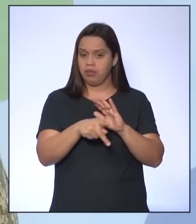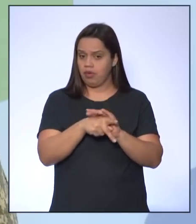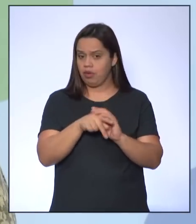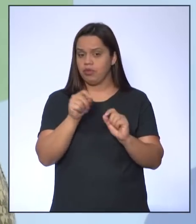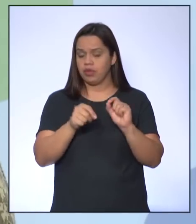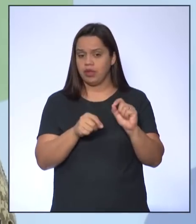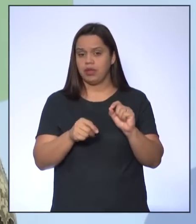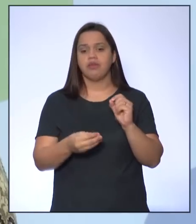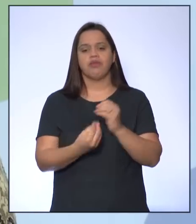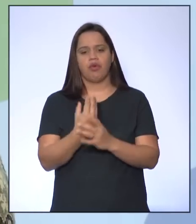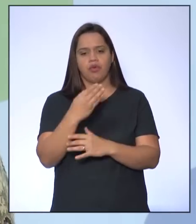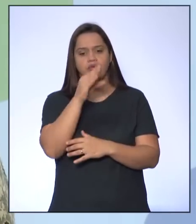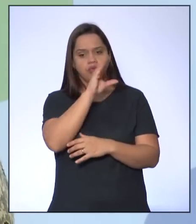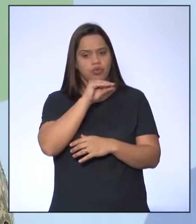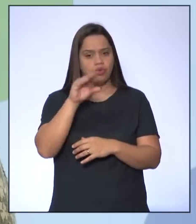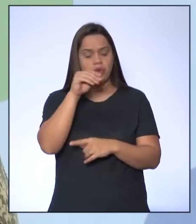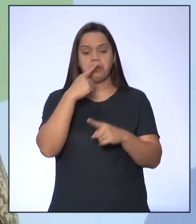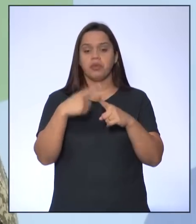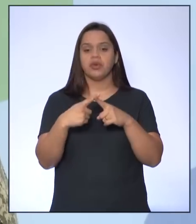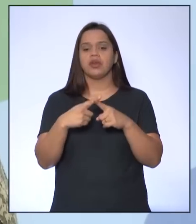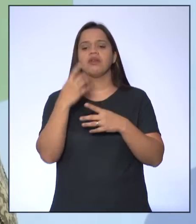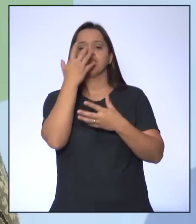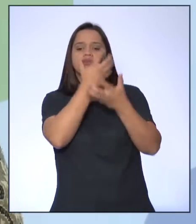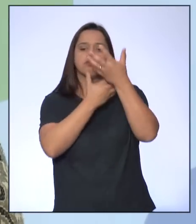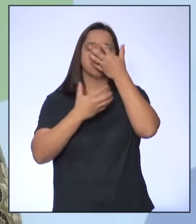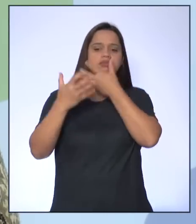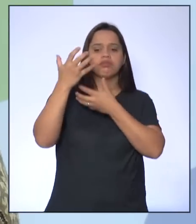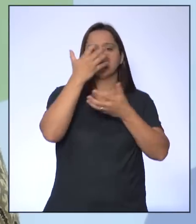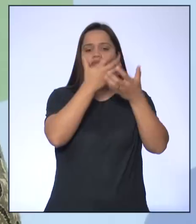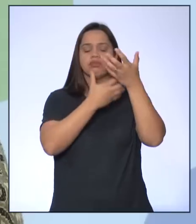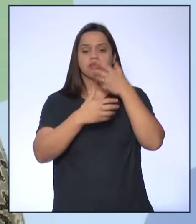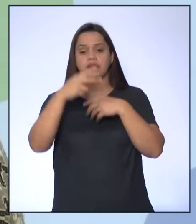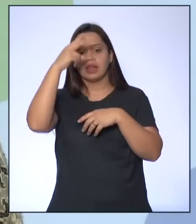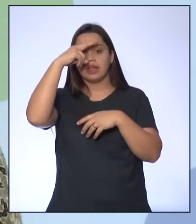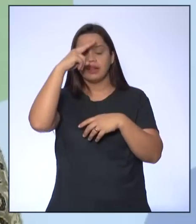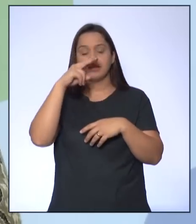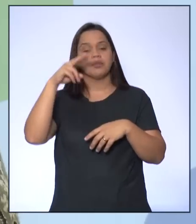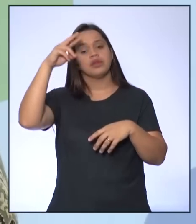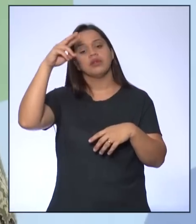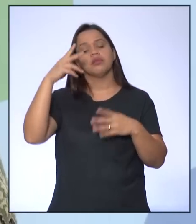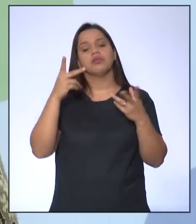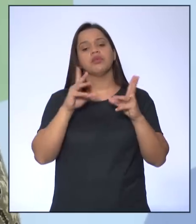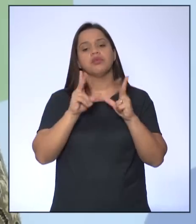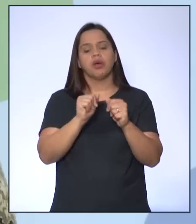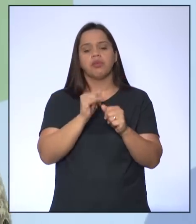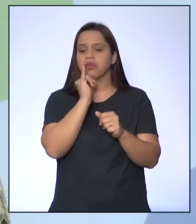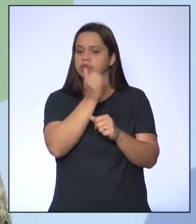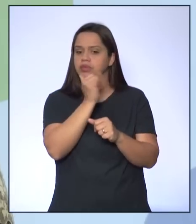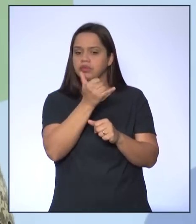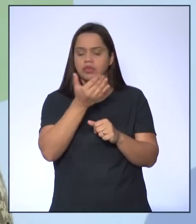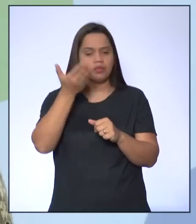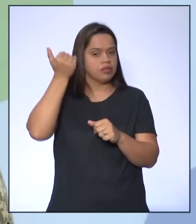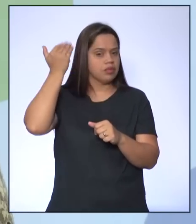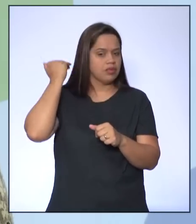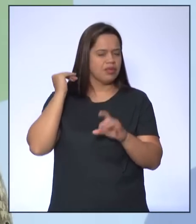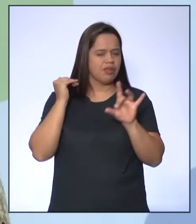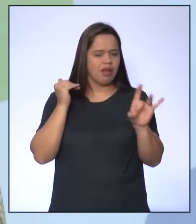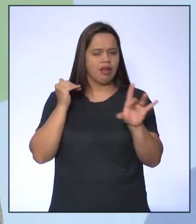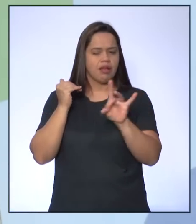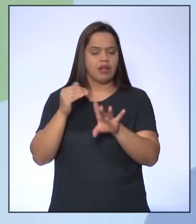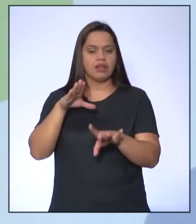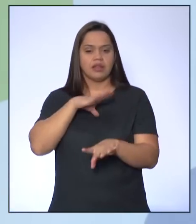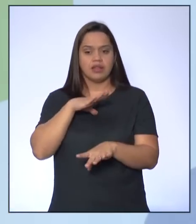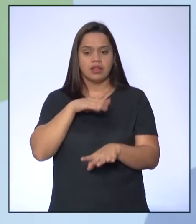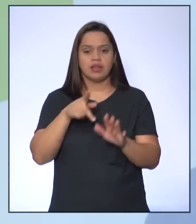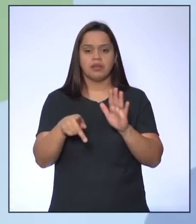fonte oral, porque nós cantamos, nós relembramos histórias. Cada cidade aí tem uma